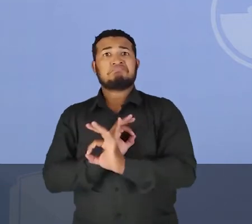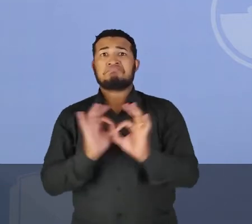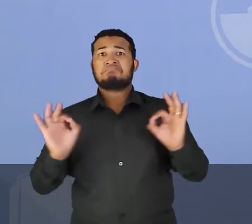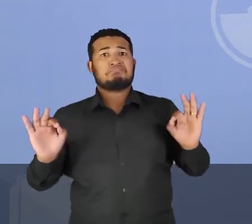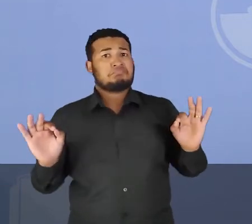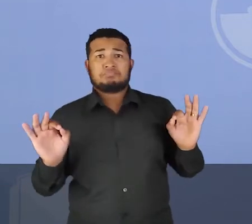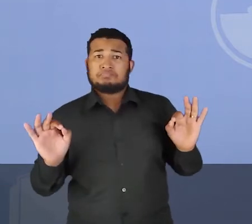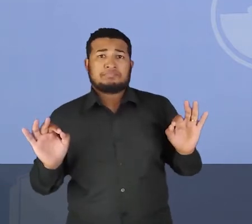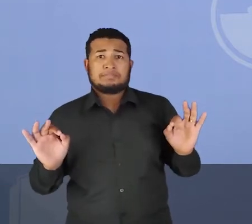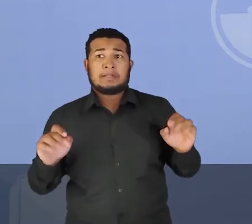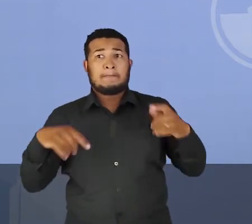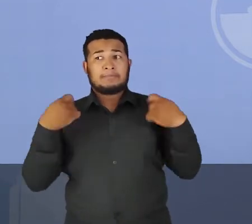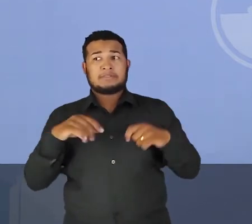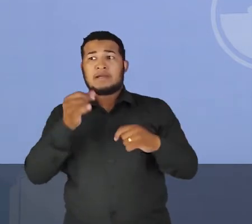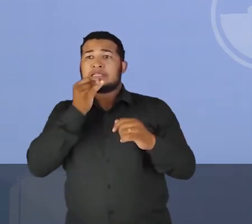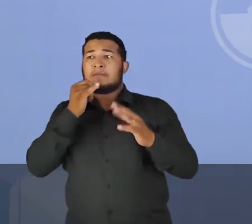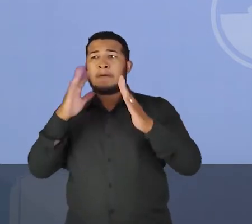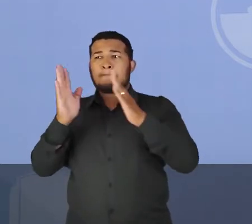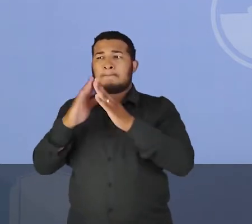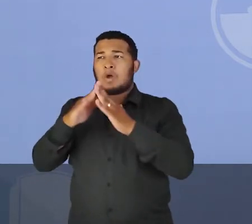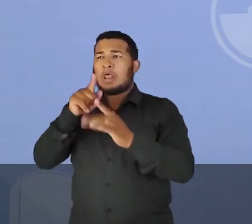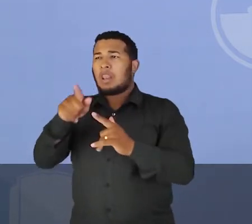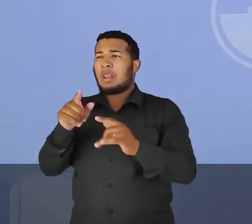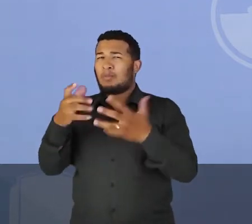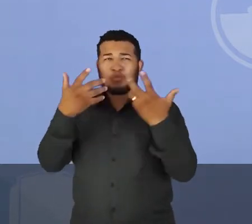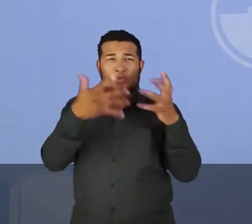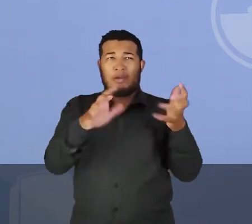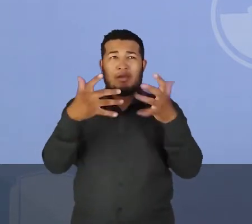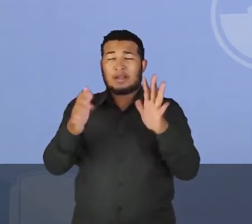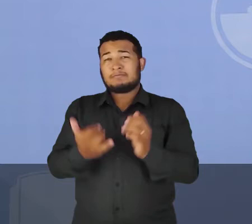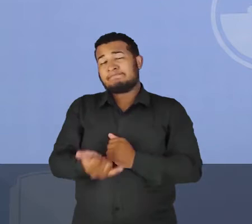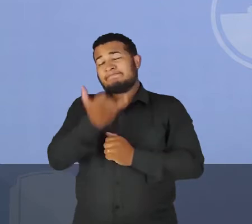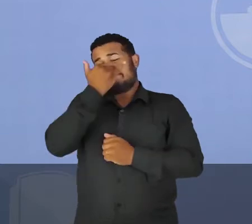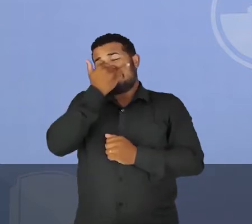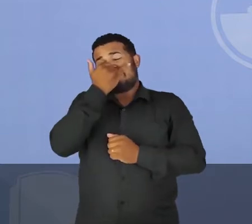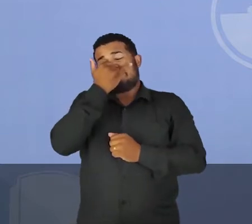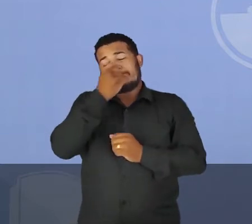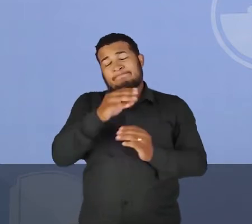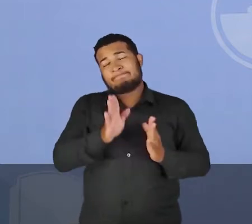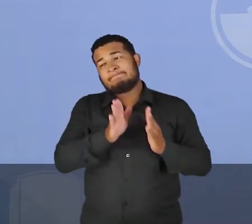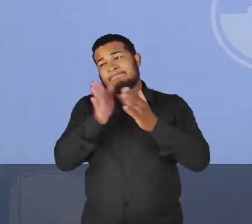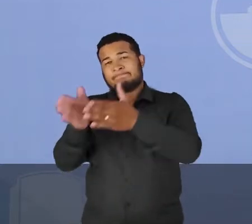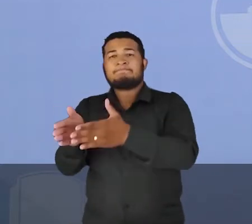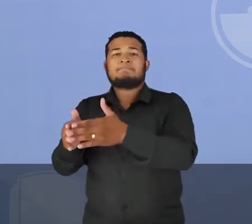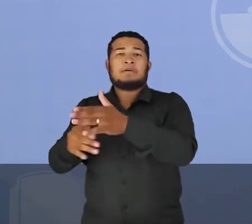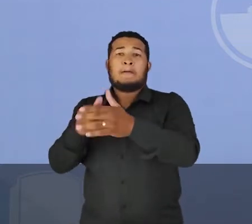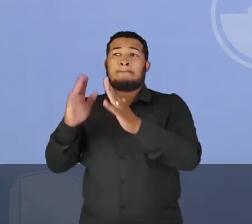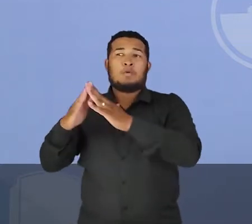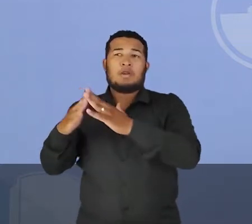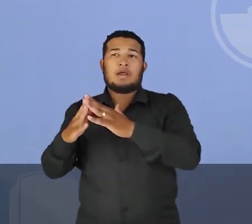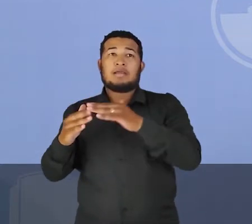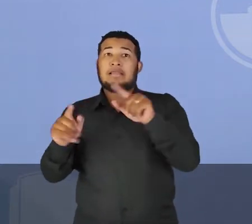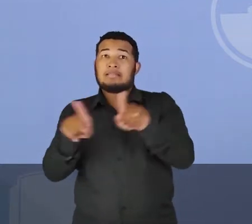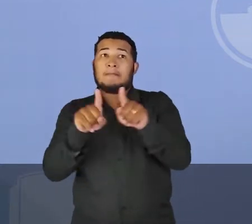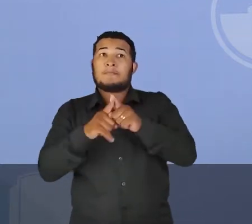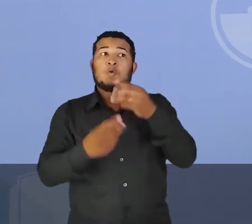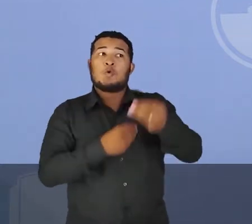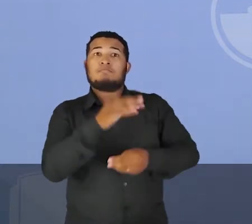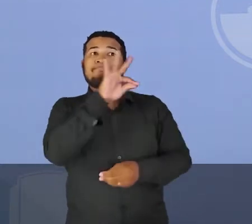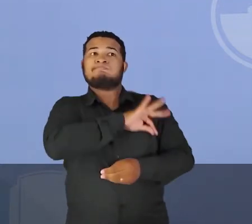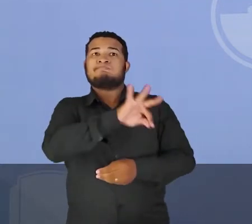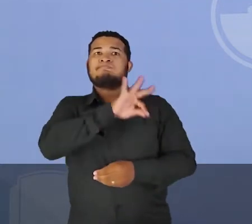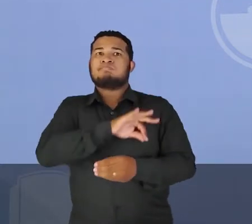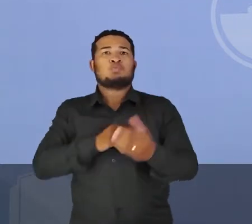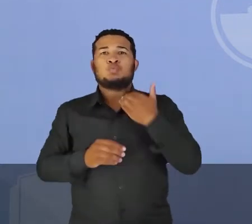Eles tiveram que morar onde ninguém queria morar, porque não deixavam eles morarem. E eles não tinham condições de morar nos